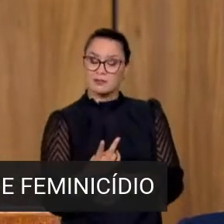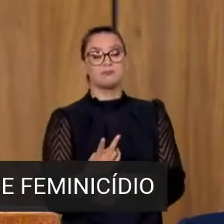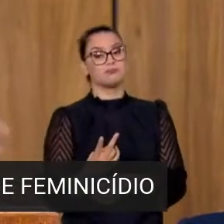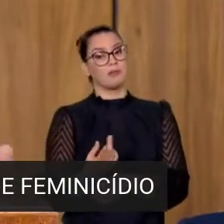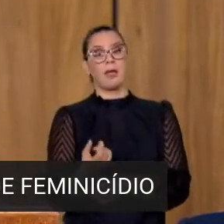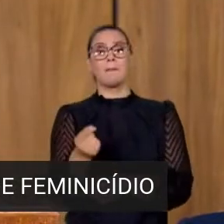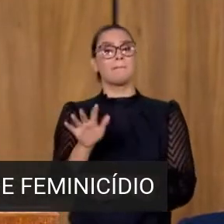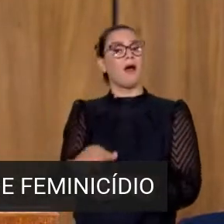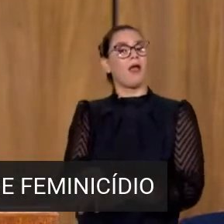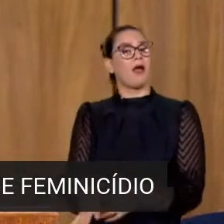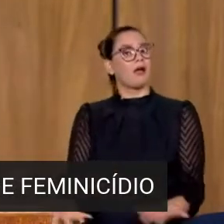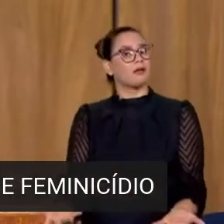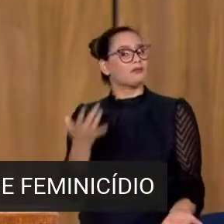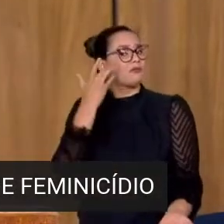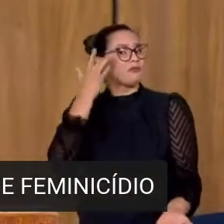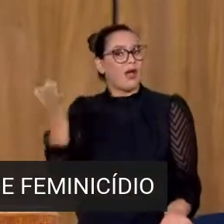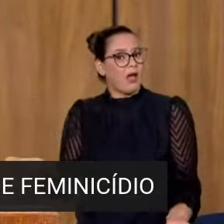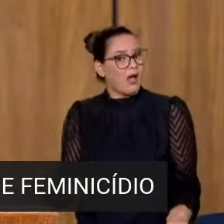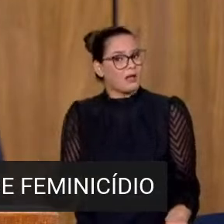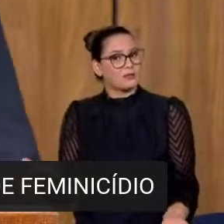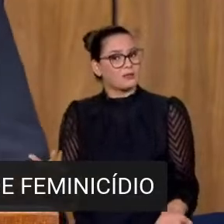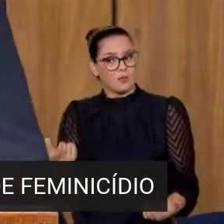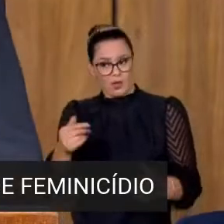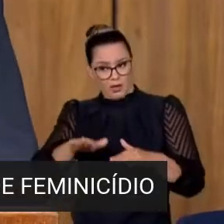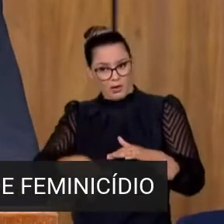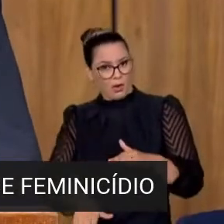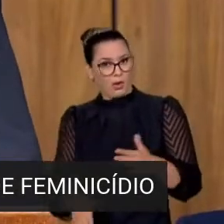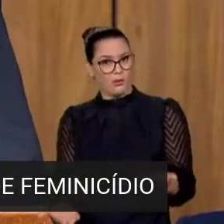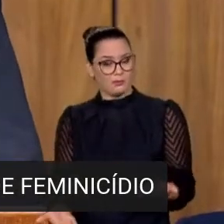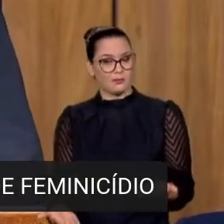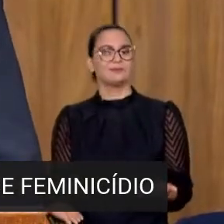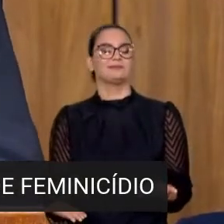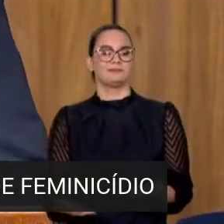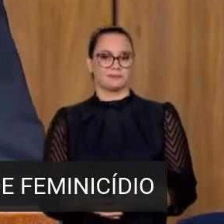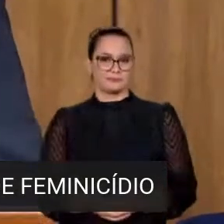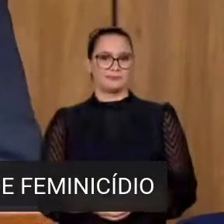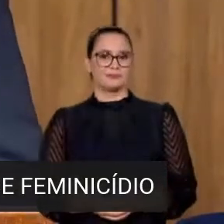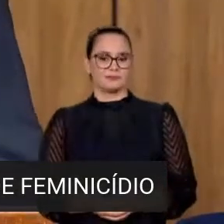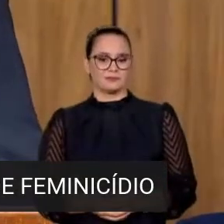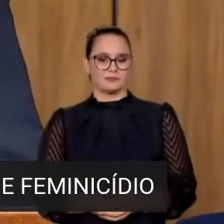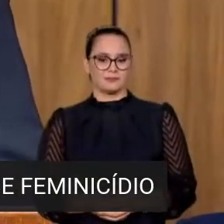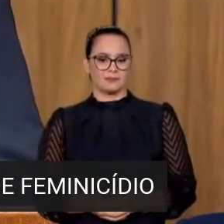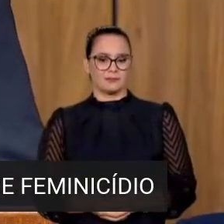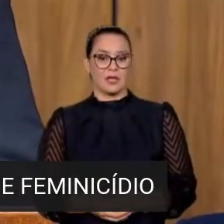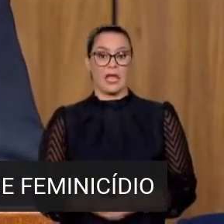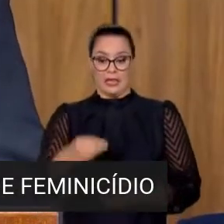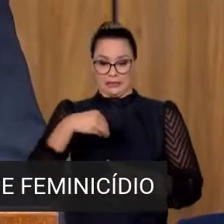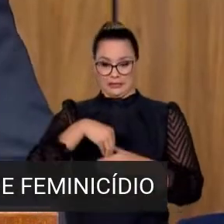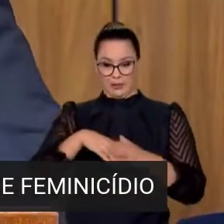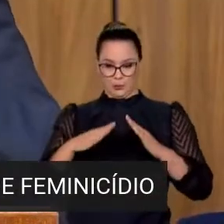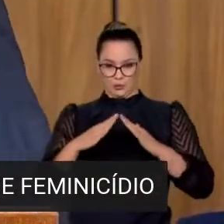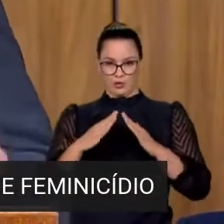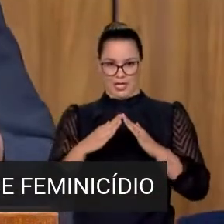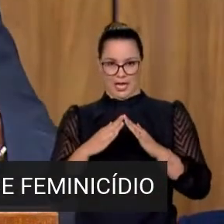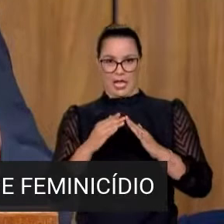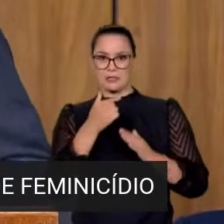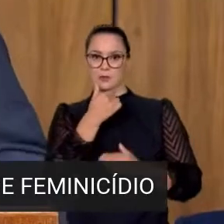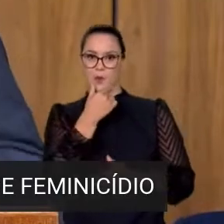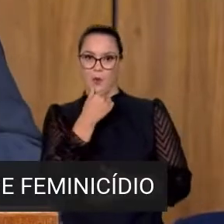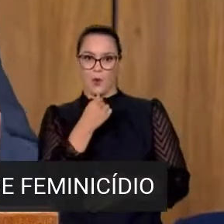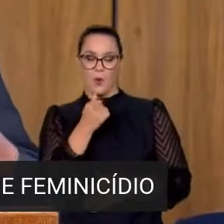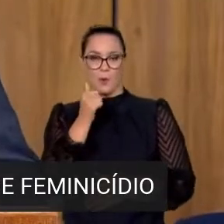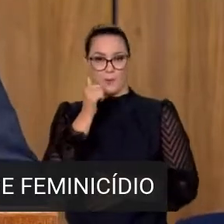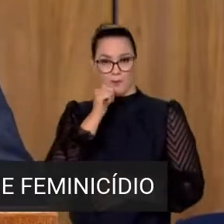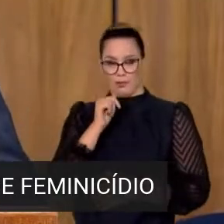barato, é muito mais fácil, é muito mais econômico. Um casal dentro de casa, quando tem algum problema